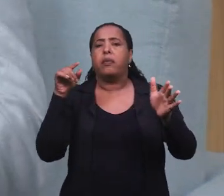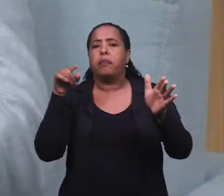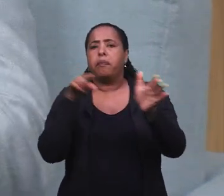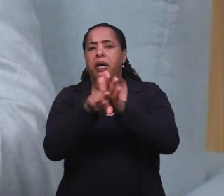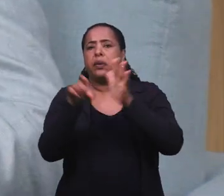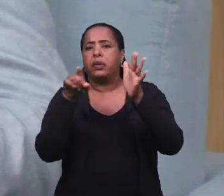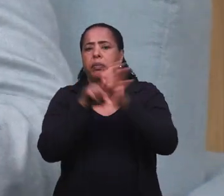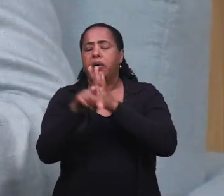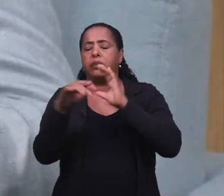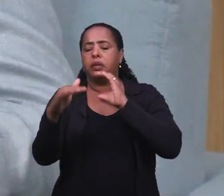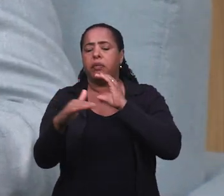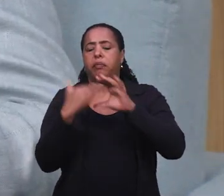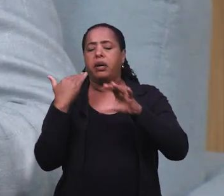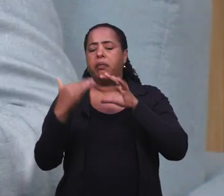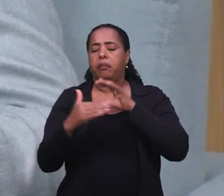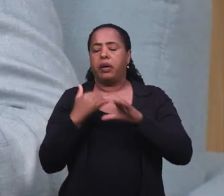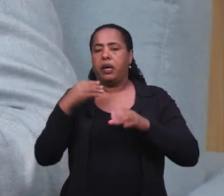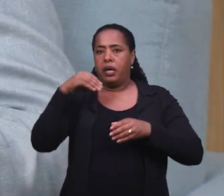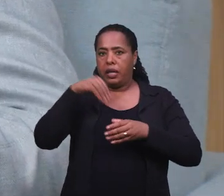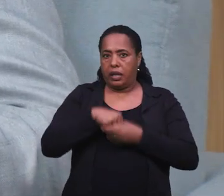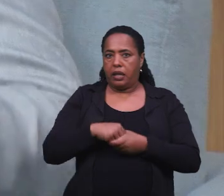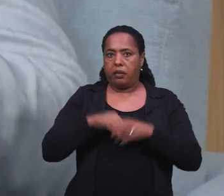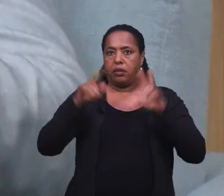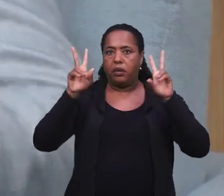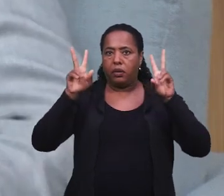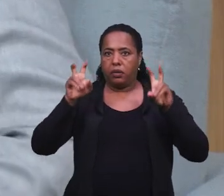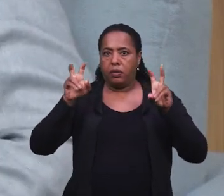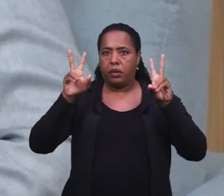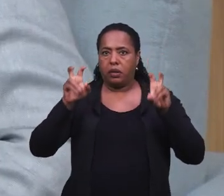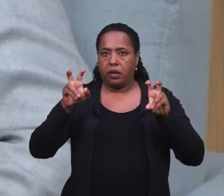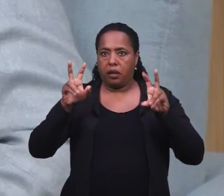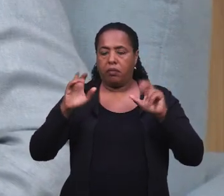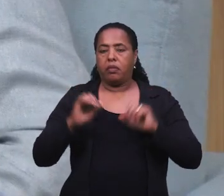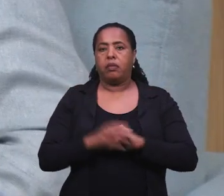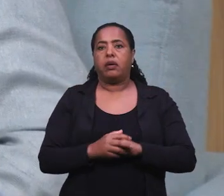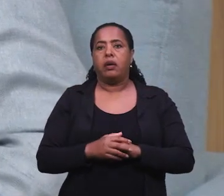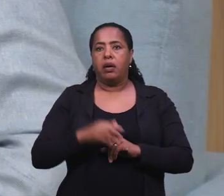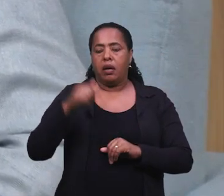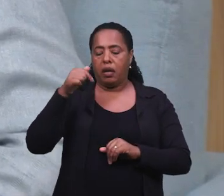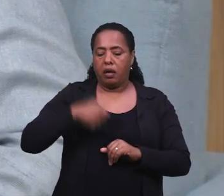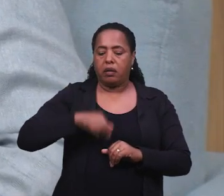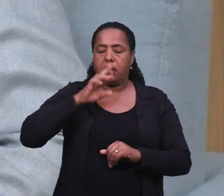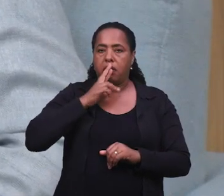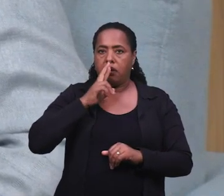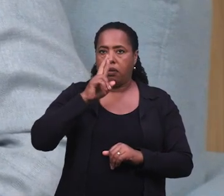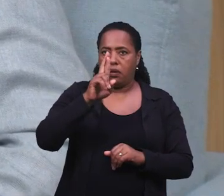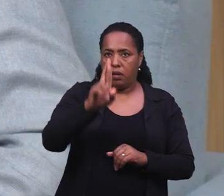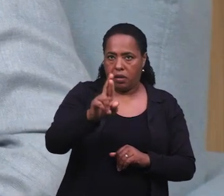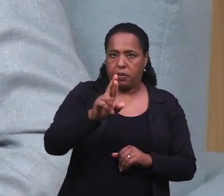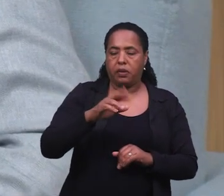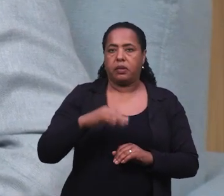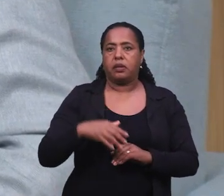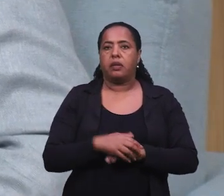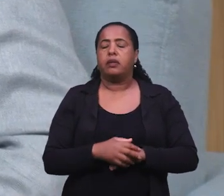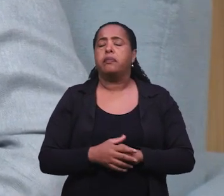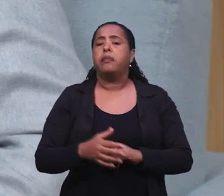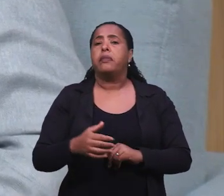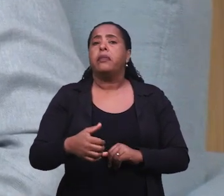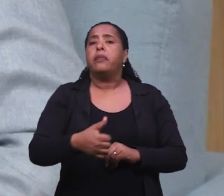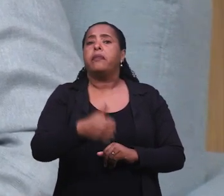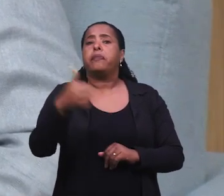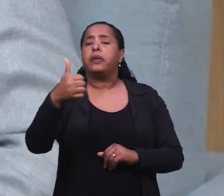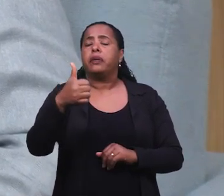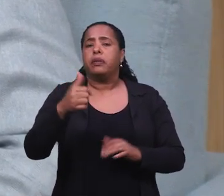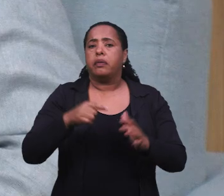sentado conosco, mas ele vai nos responder. O pastor Bísio, só para os irmãos entenderem, pastor Bísio, ele